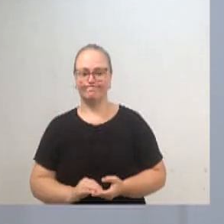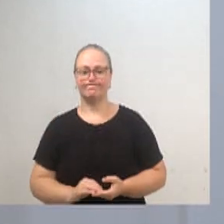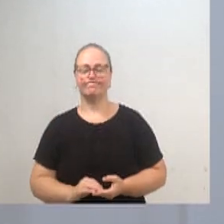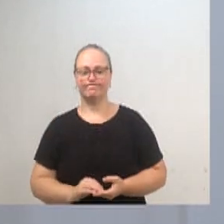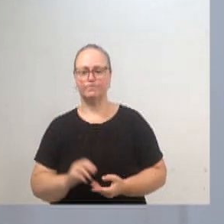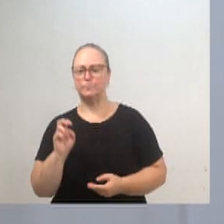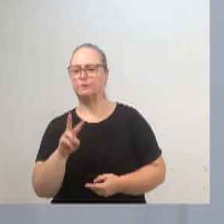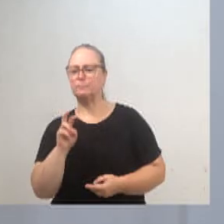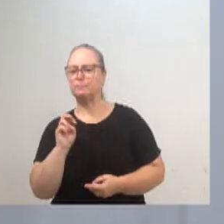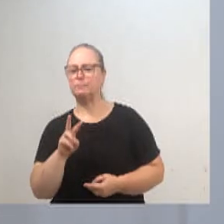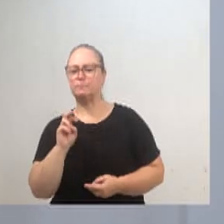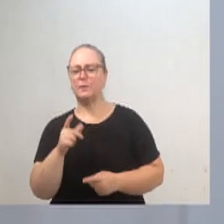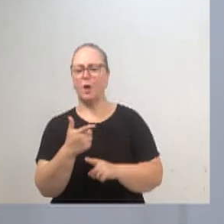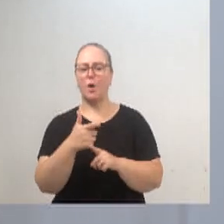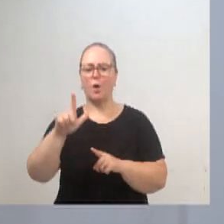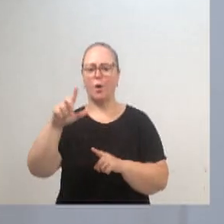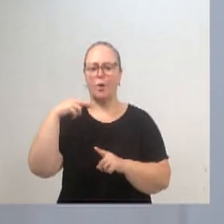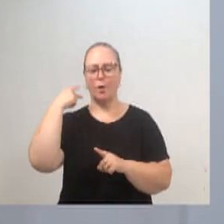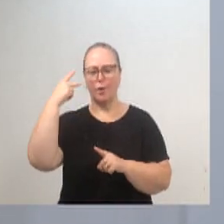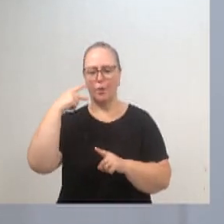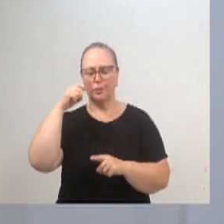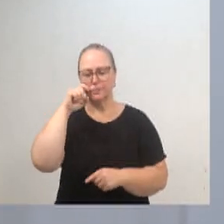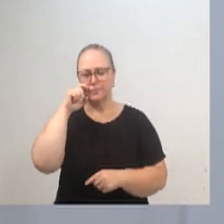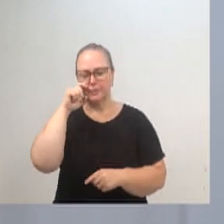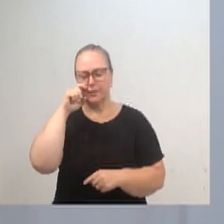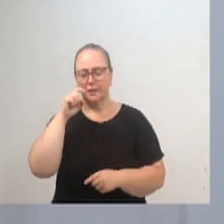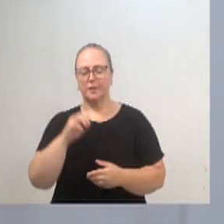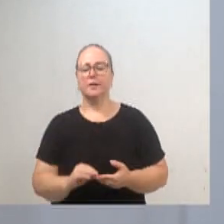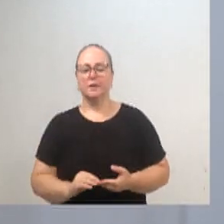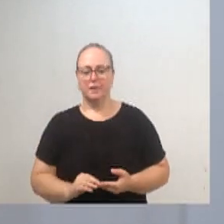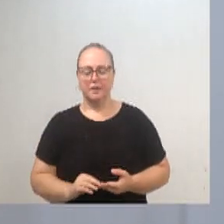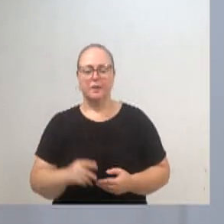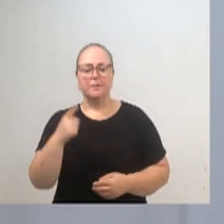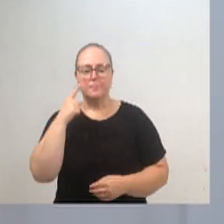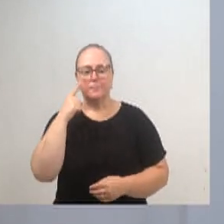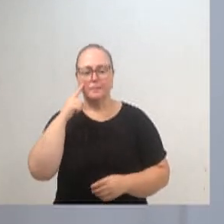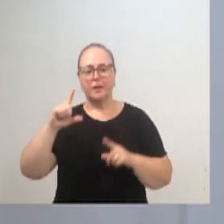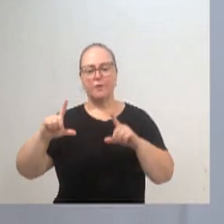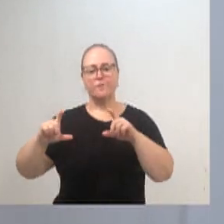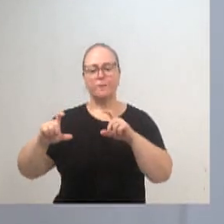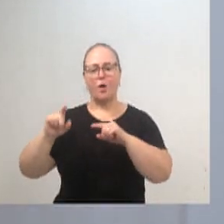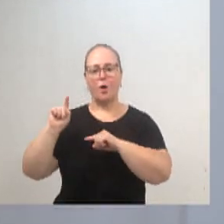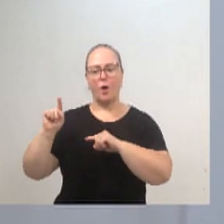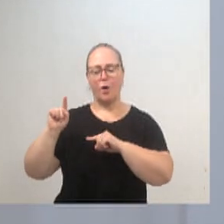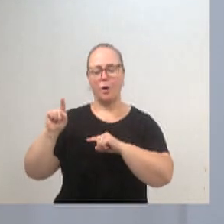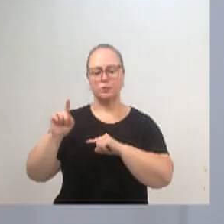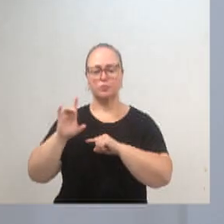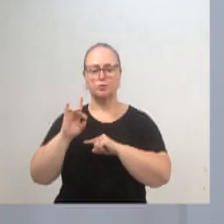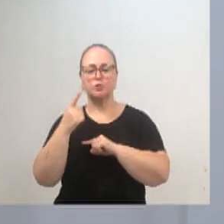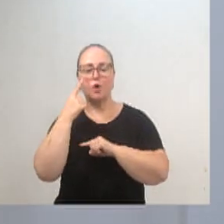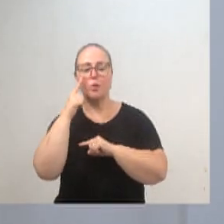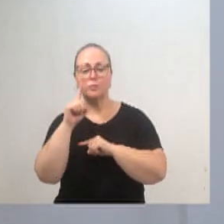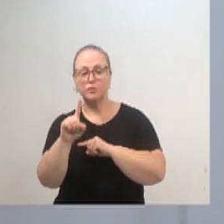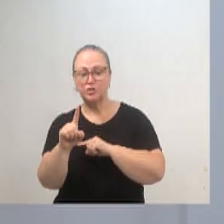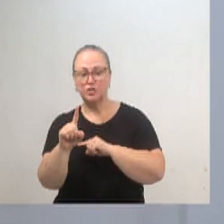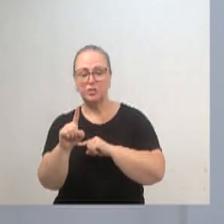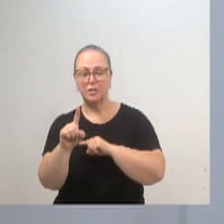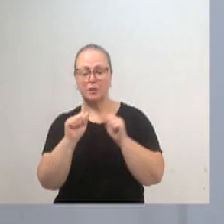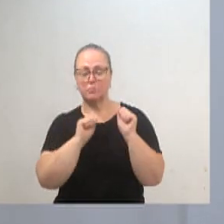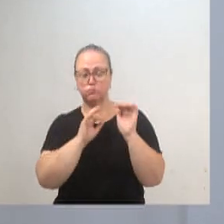vereadores e nas imagens vai ficar claro a necessidade não só de um dia D, mas sim de uma semana D, um